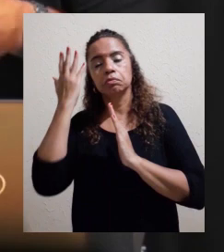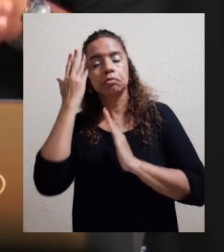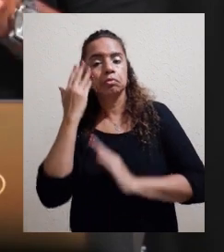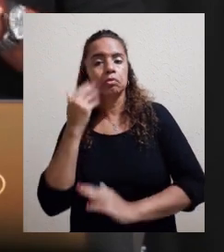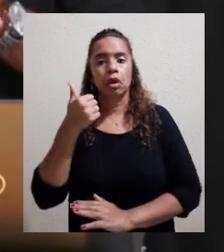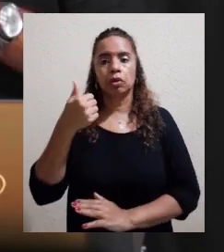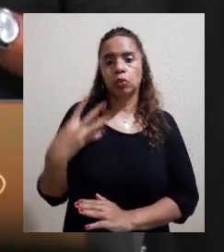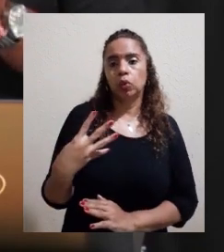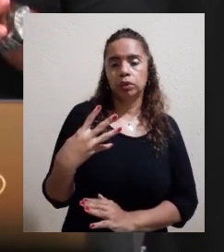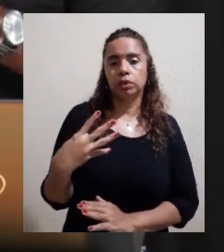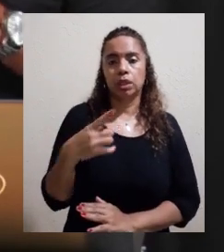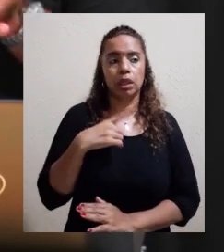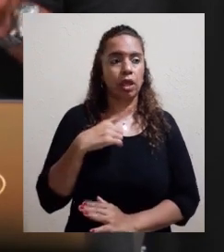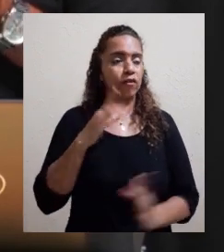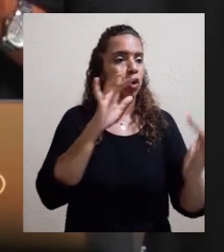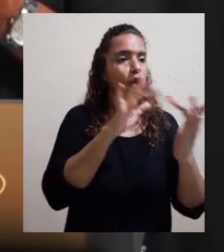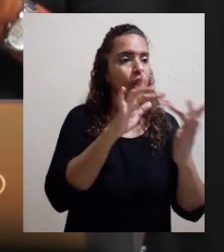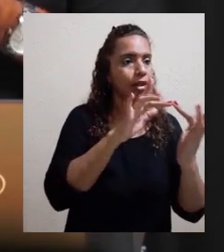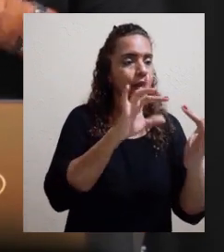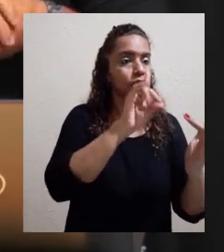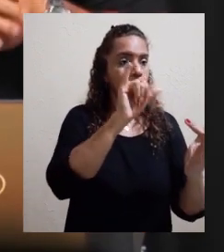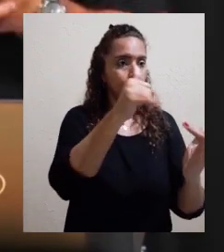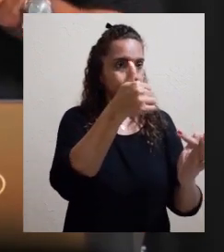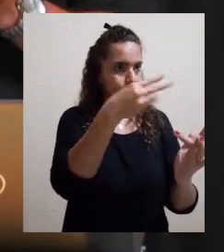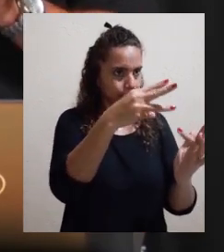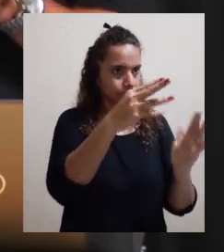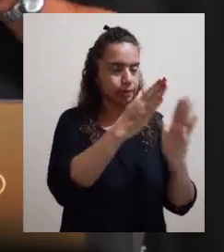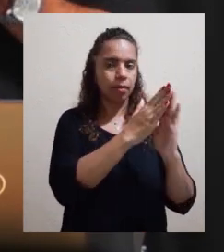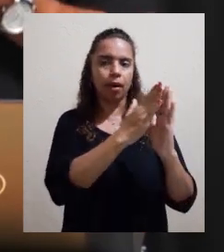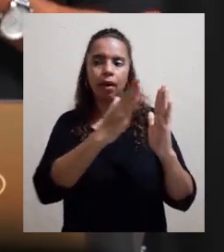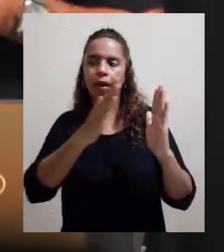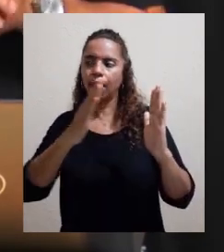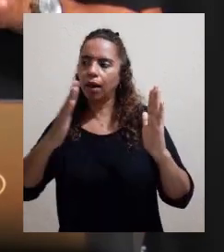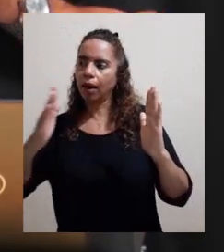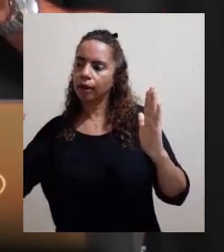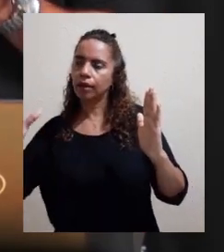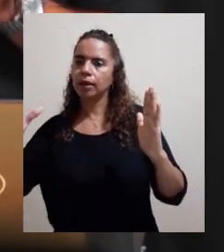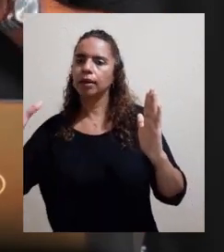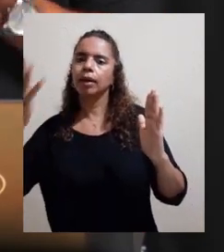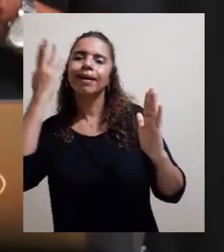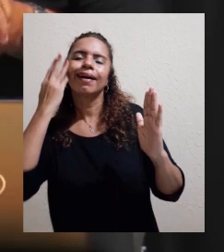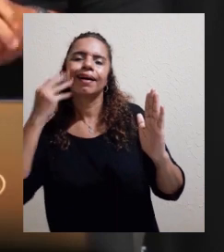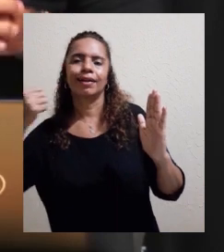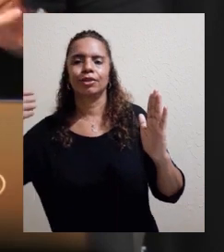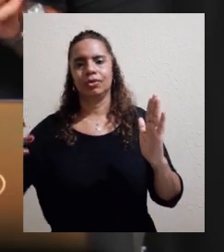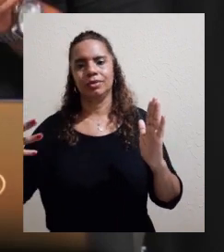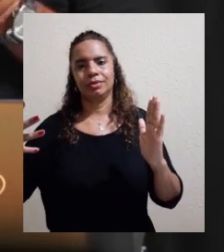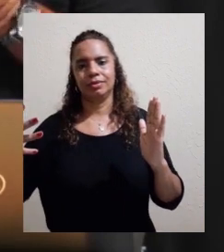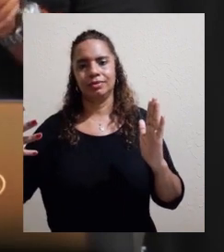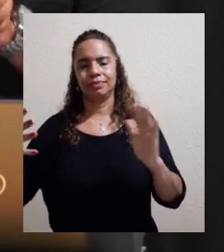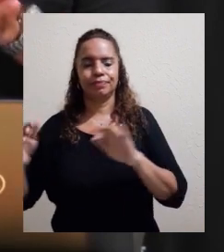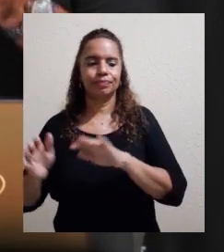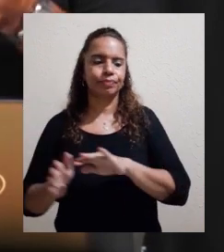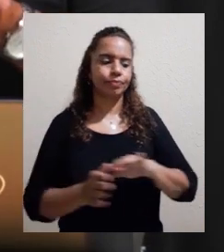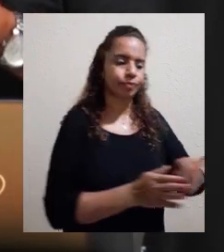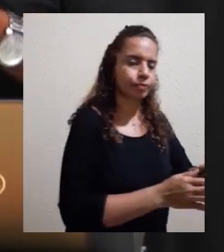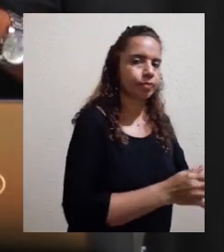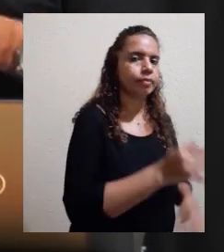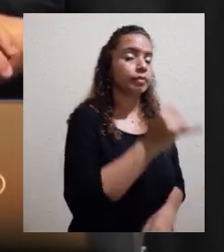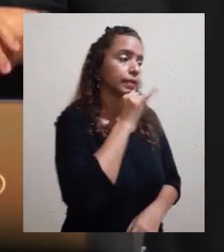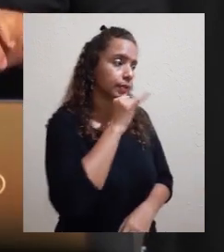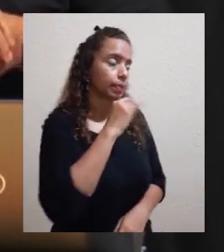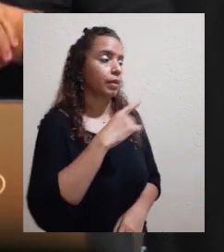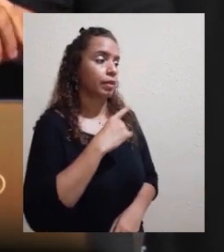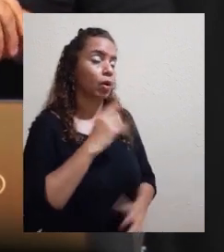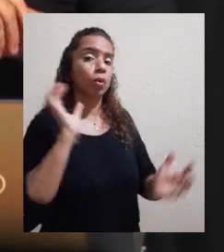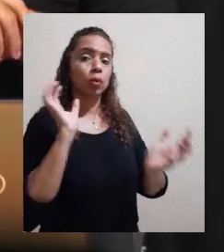14 dias a partir do dia que você teve contato com ele, né, do dia 13 em diante. E aí tem outra preocupação bem interessante aqui, que é obviamente com os idosos, né?